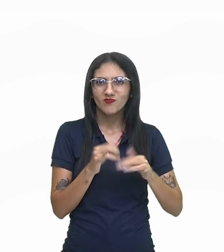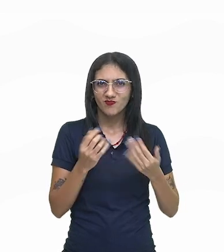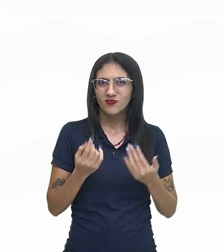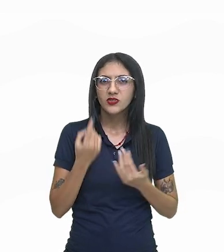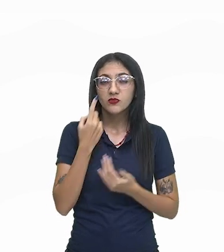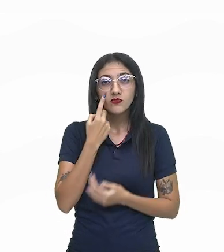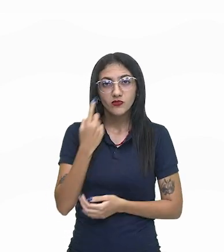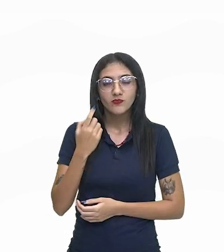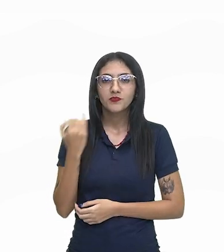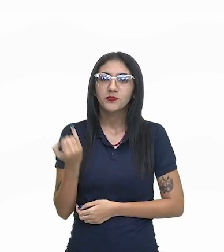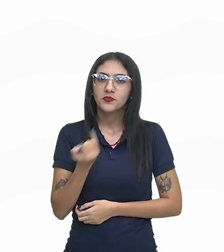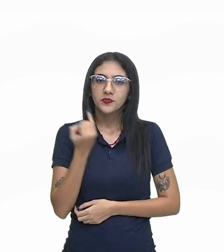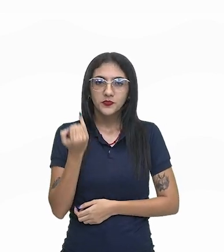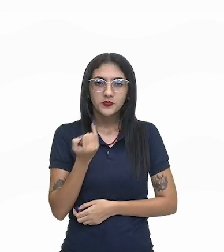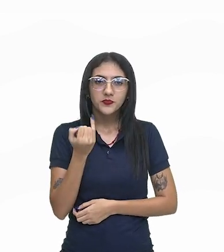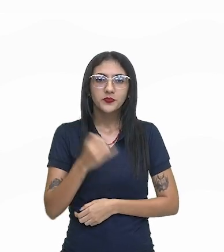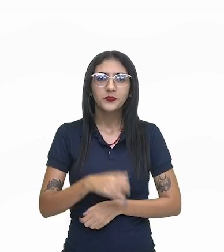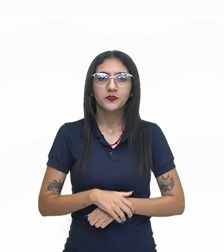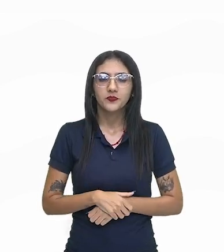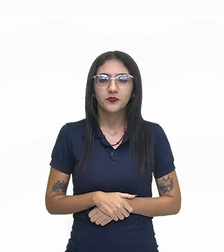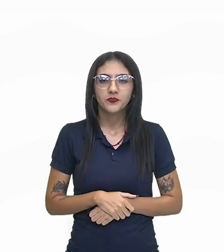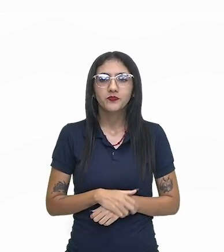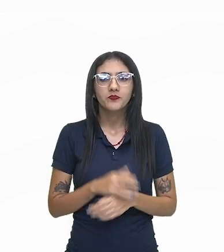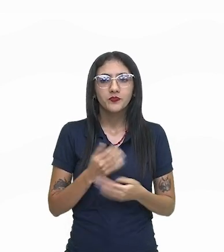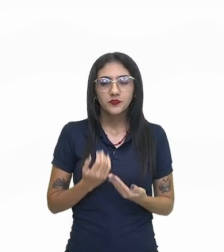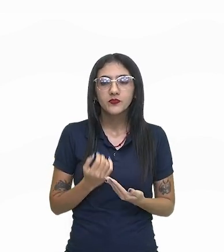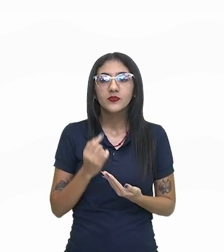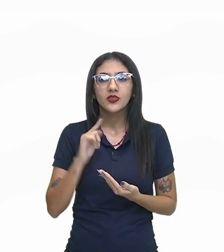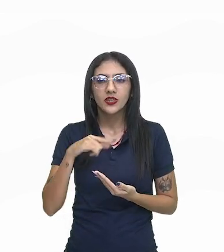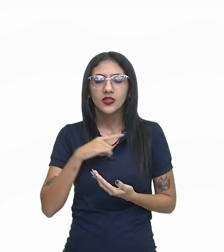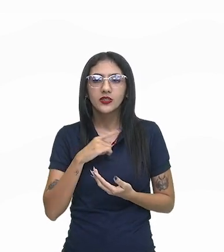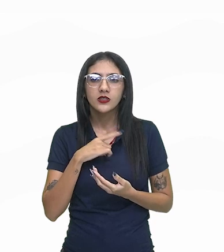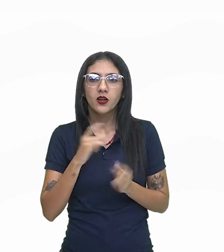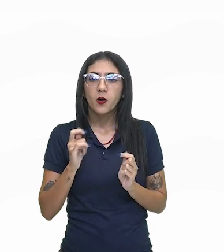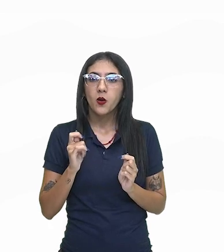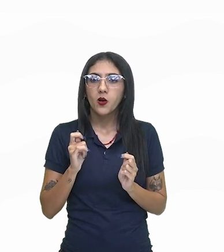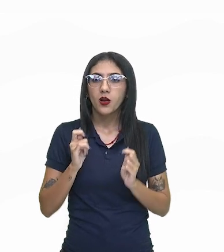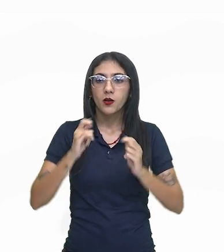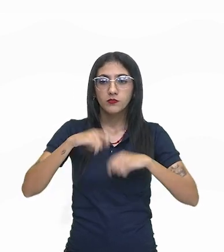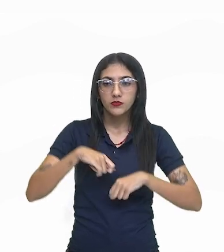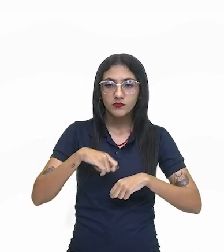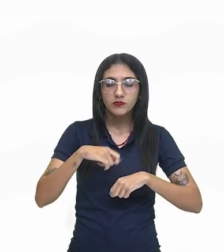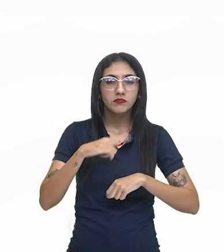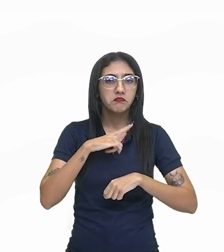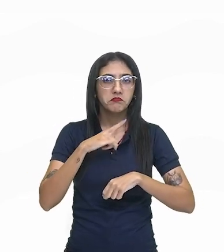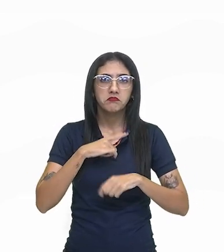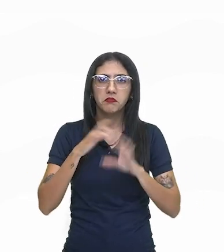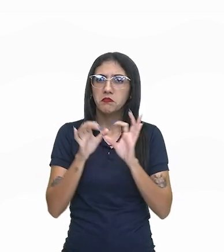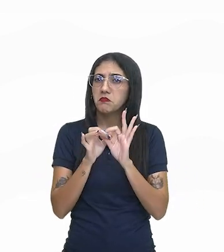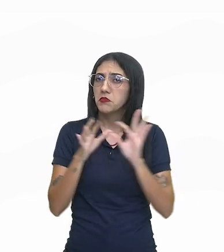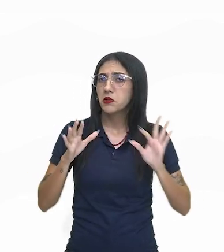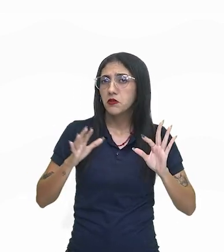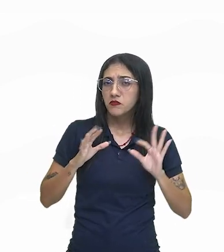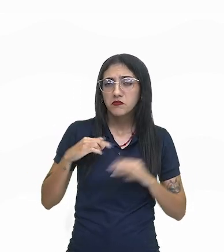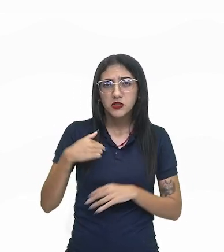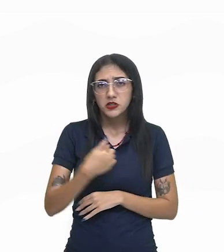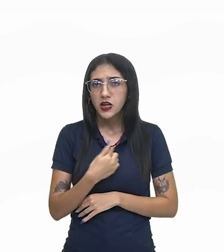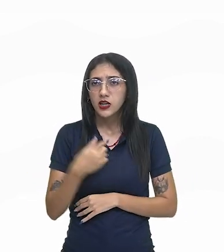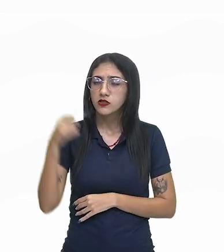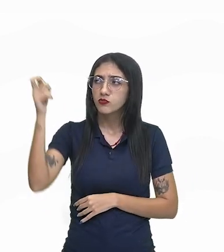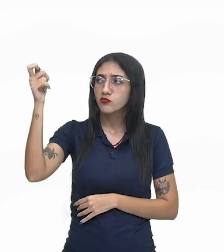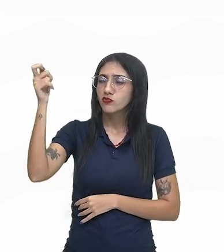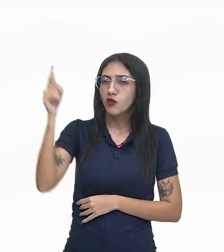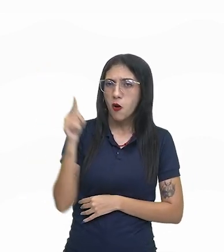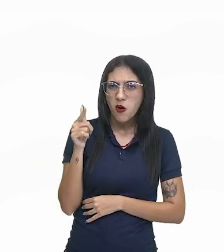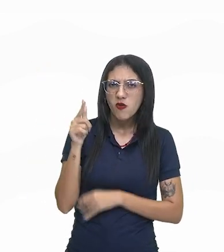fotossíntese, né? Além de pegar uma energia potencialmente, né, que está disponível para a gente sem qualquer custo, que é a energia